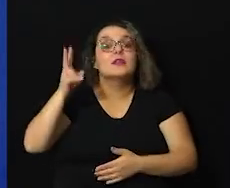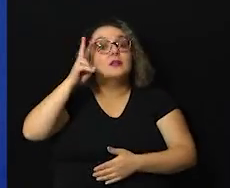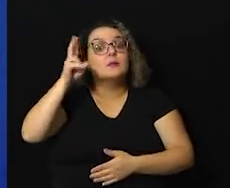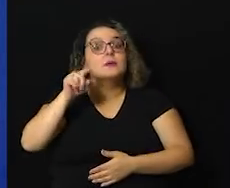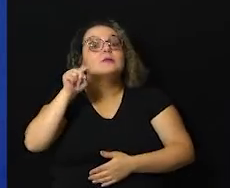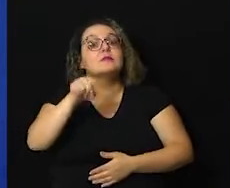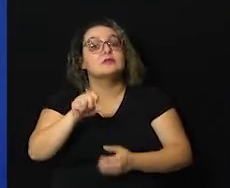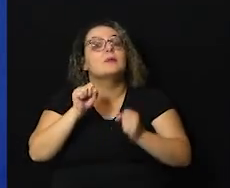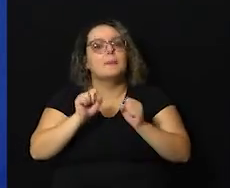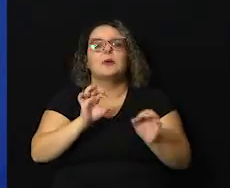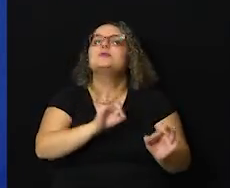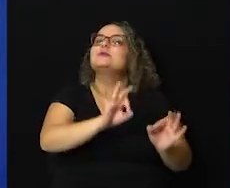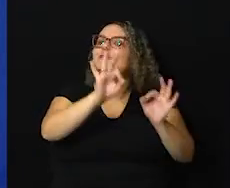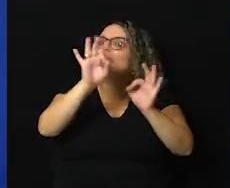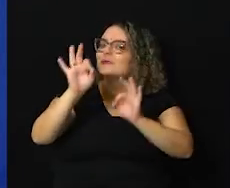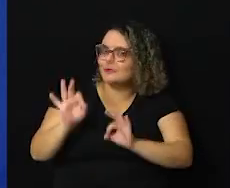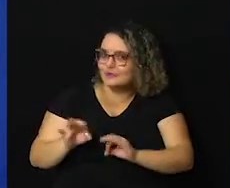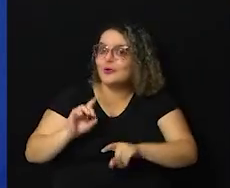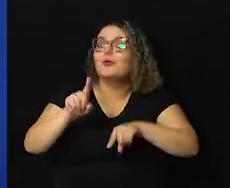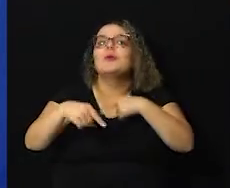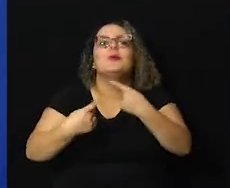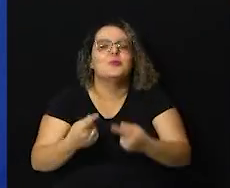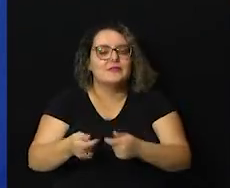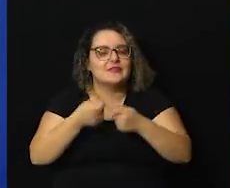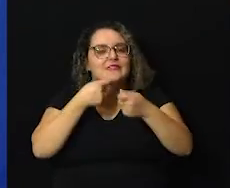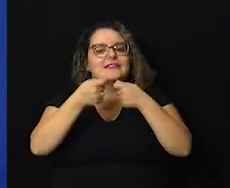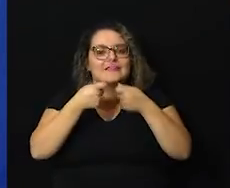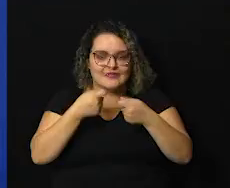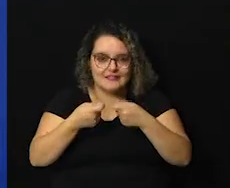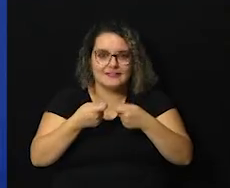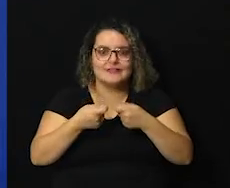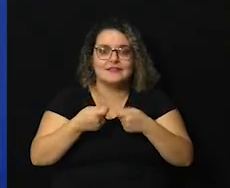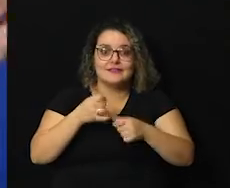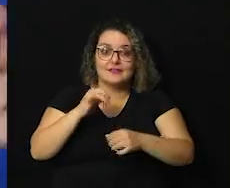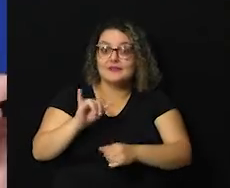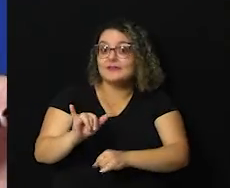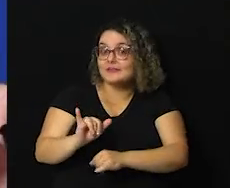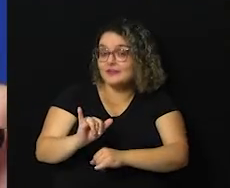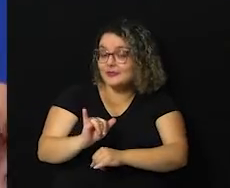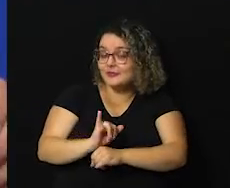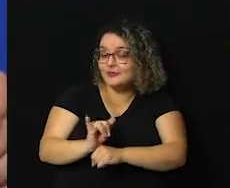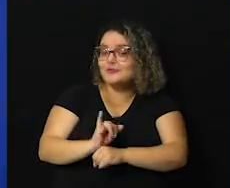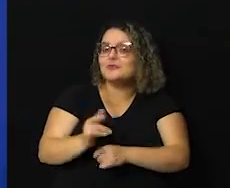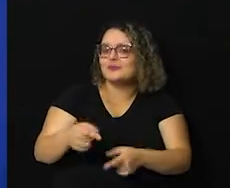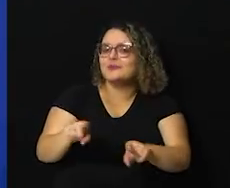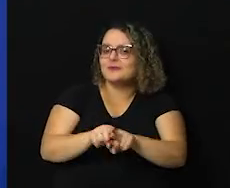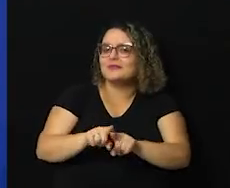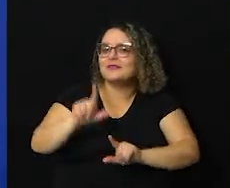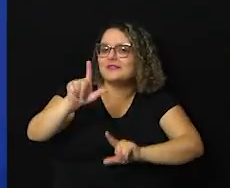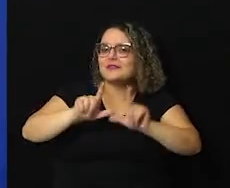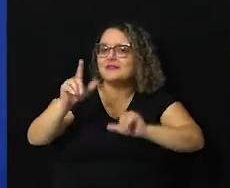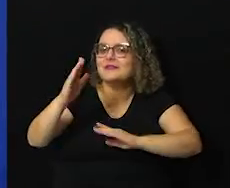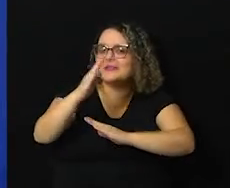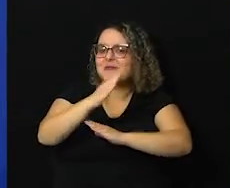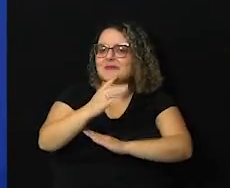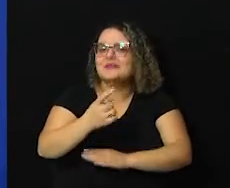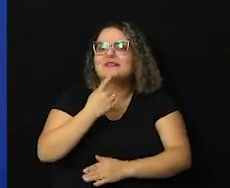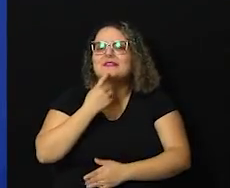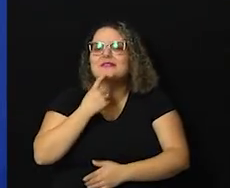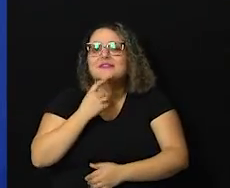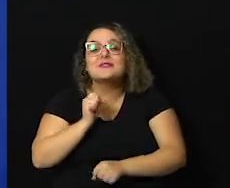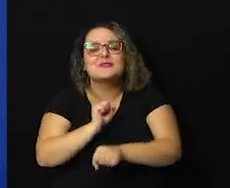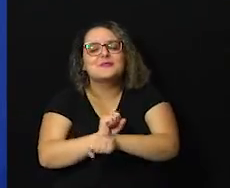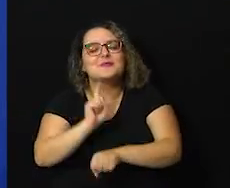empreendedor de hoje Lembrando que você pode acompanhar outras entrevistas no YouTube lá no canal da TV Câmara Campinas